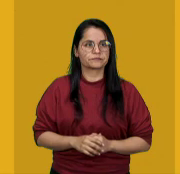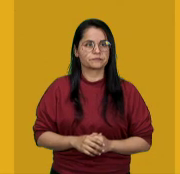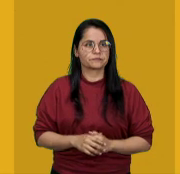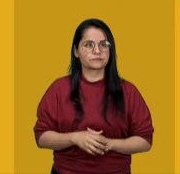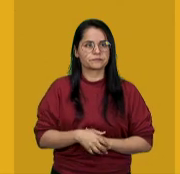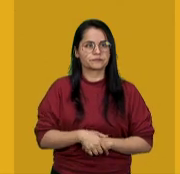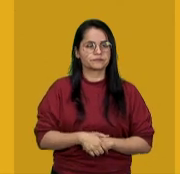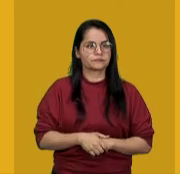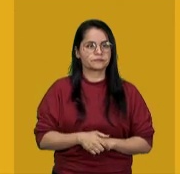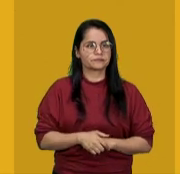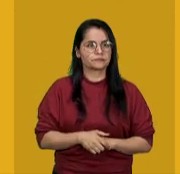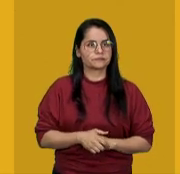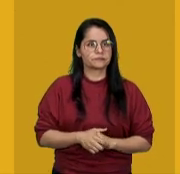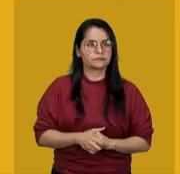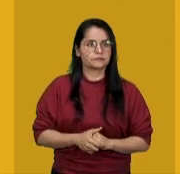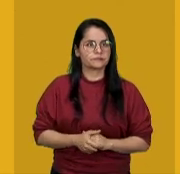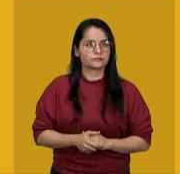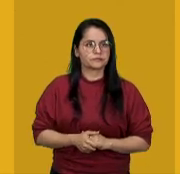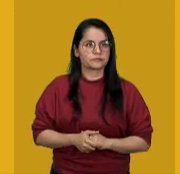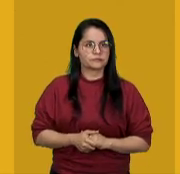Eles são chamados